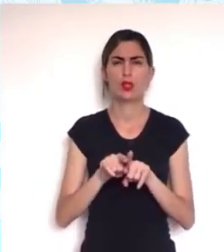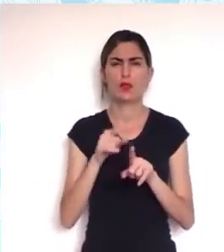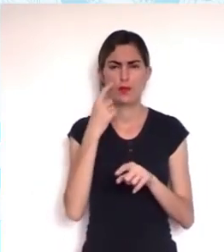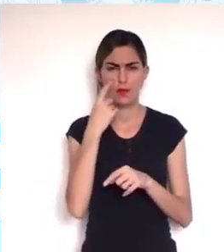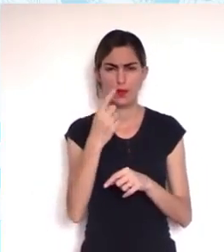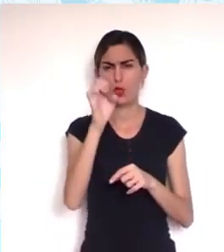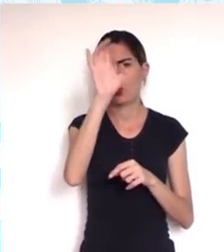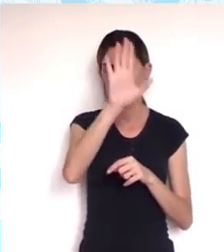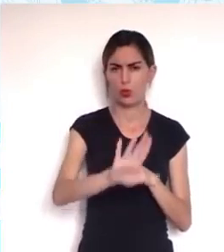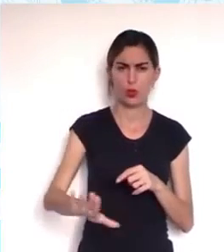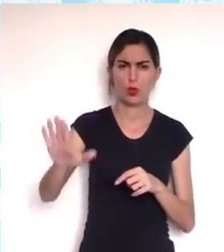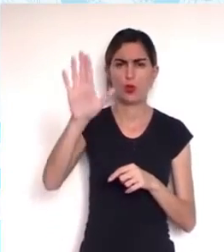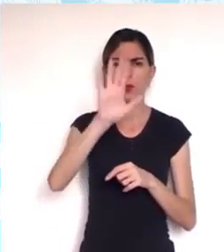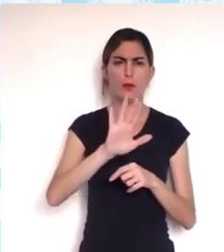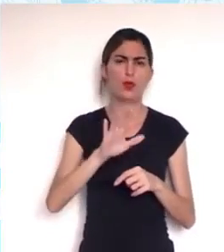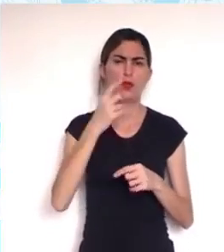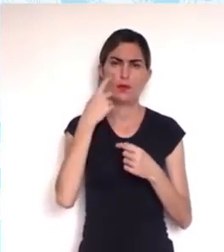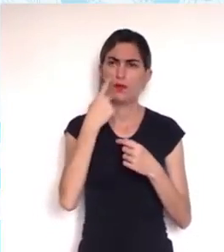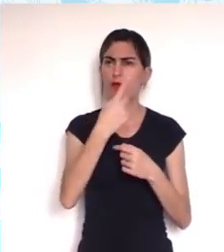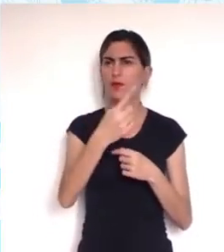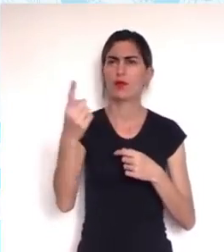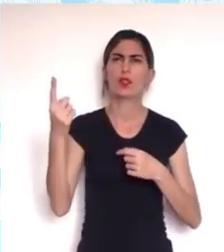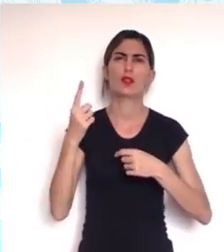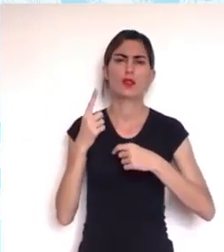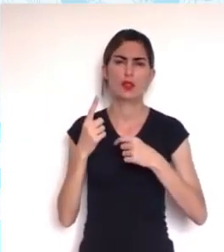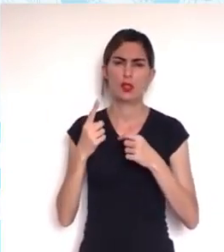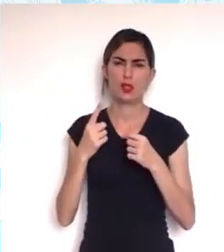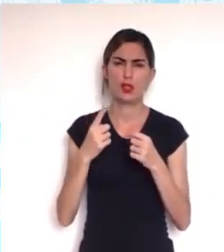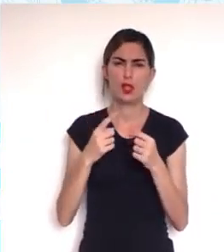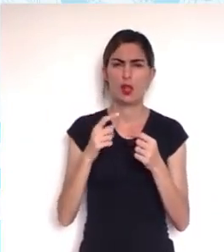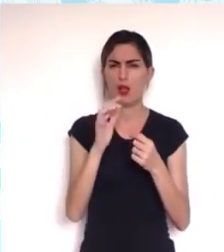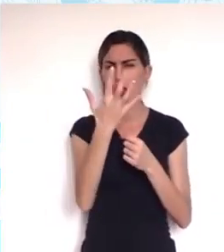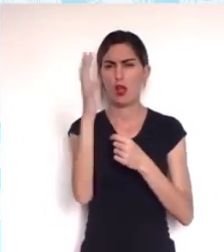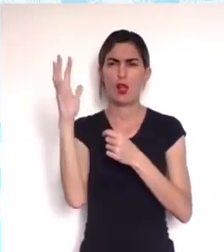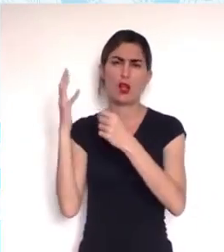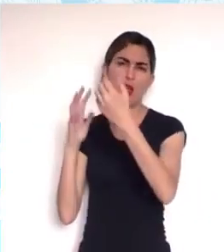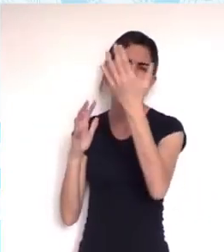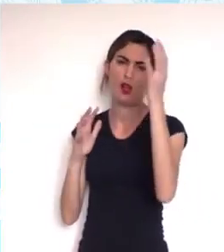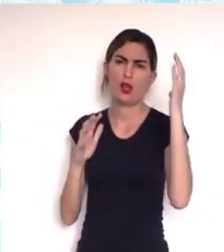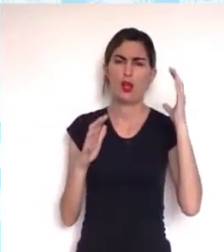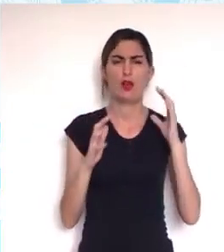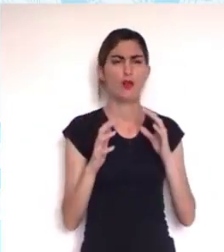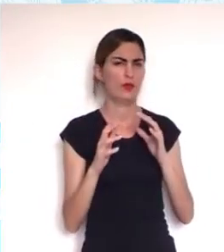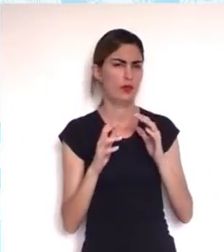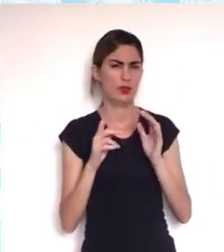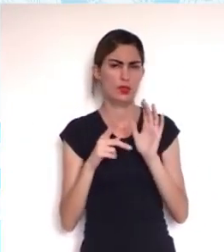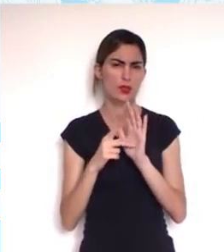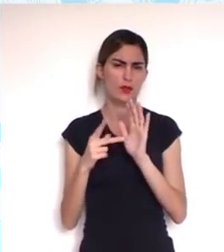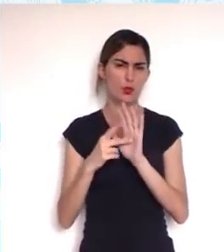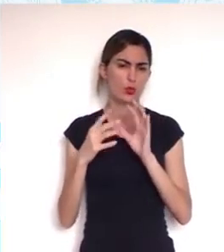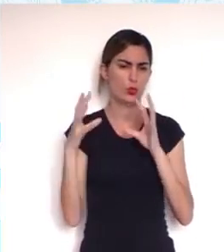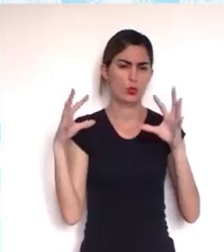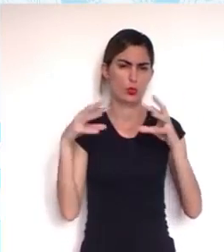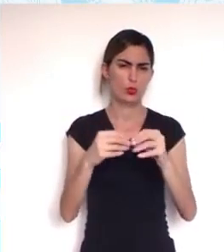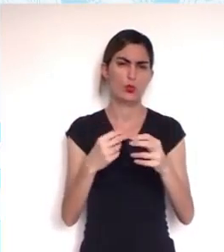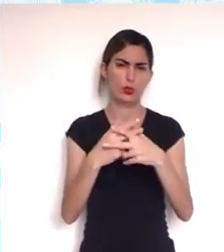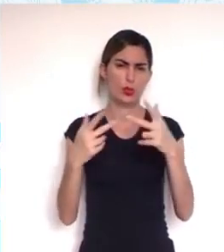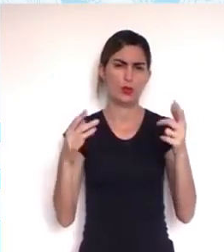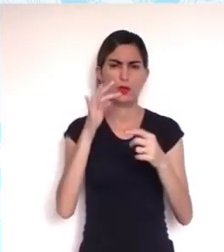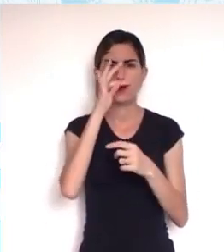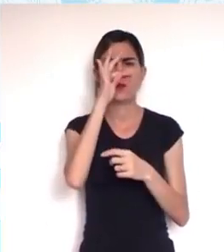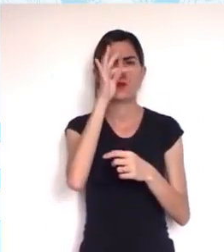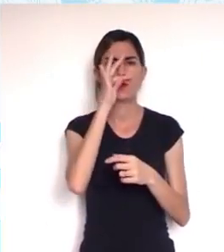o pessoal da Europa, que você pode observar nas árvores que as folhas, elas realmente, todas as folhas, elas